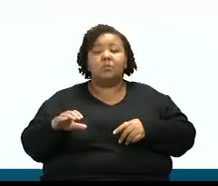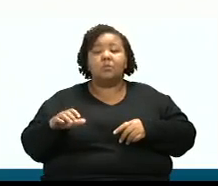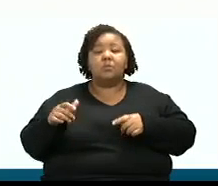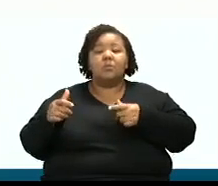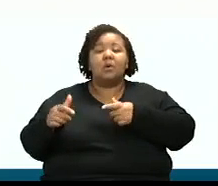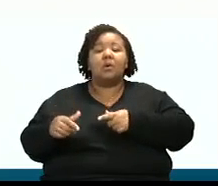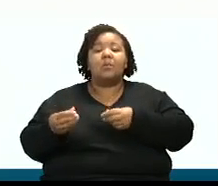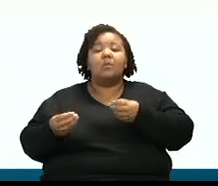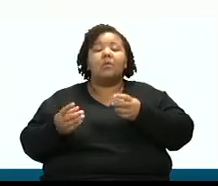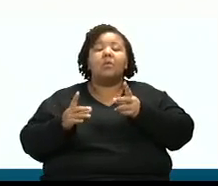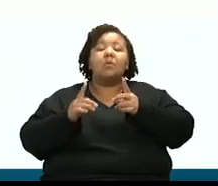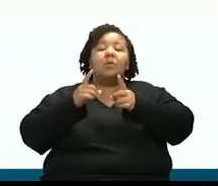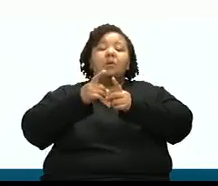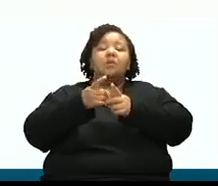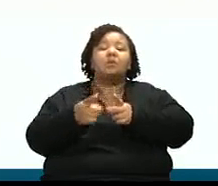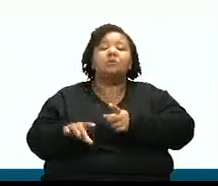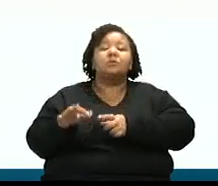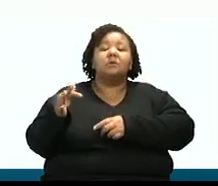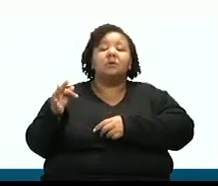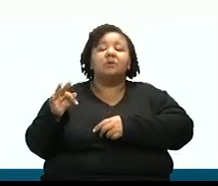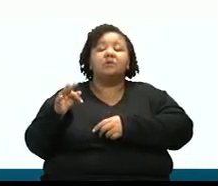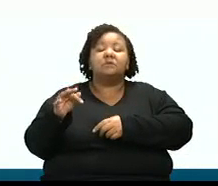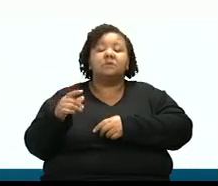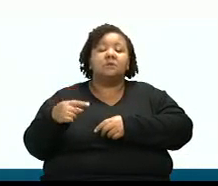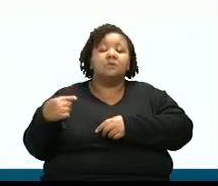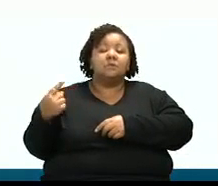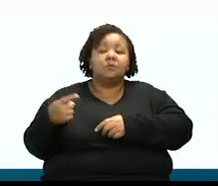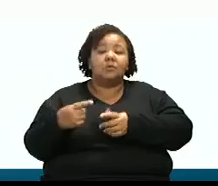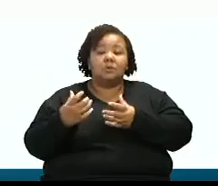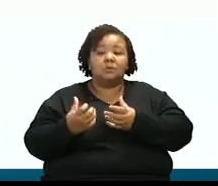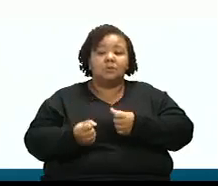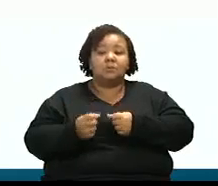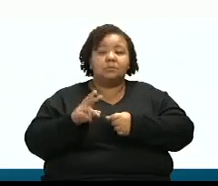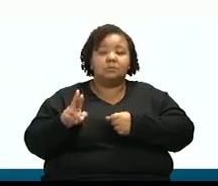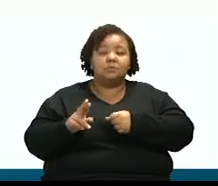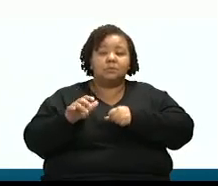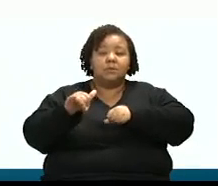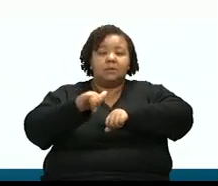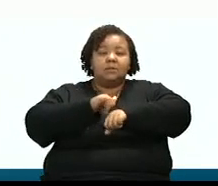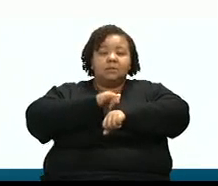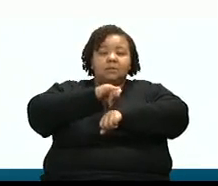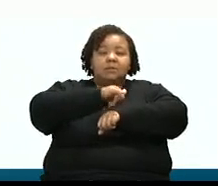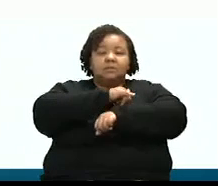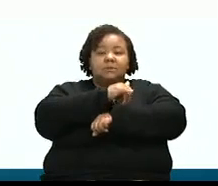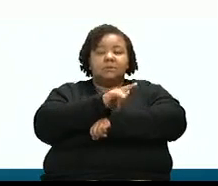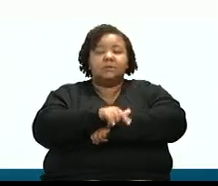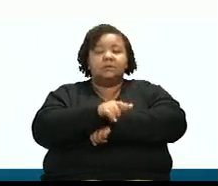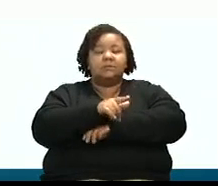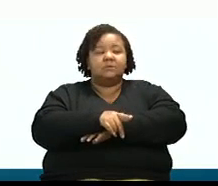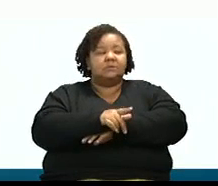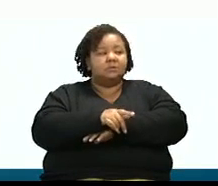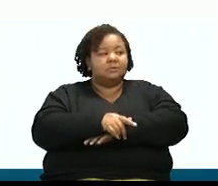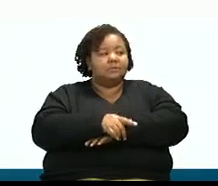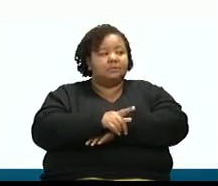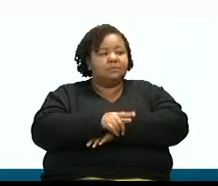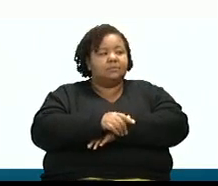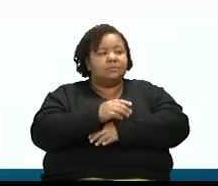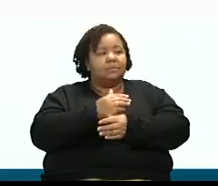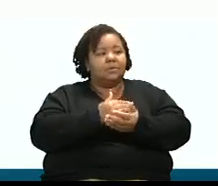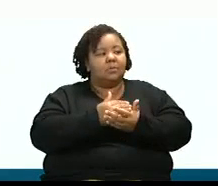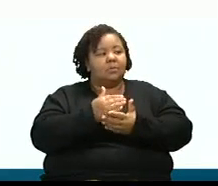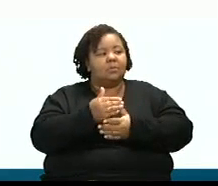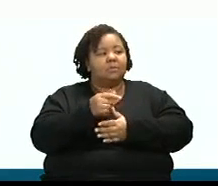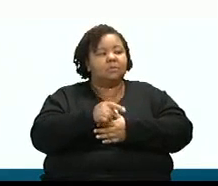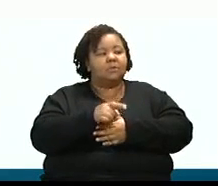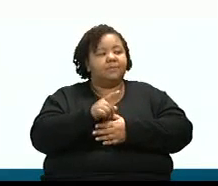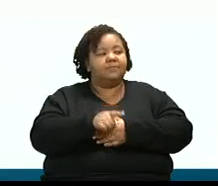essa função potencial? Nós vamos aplicar uma estratégia de partir do campo